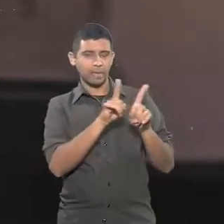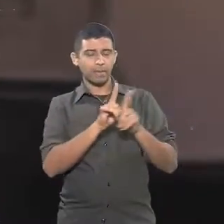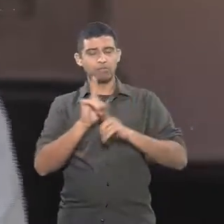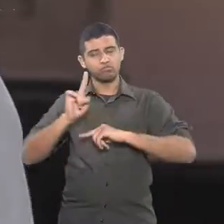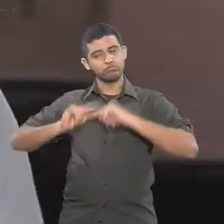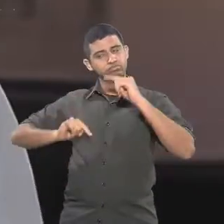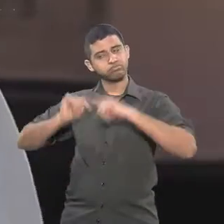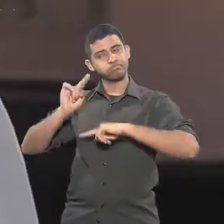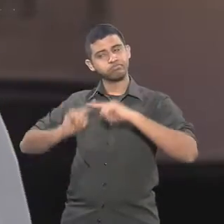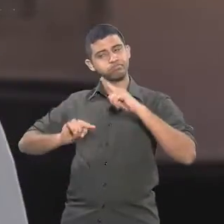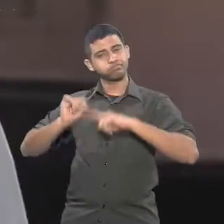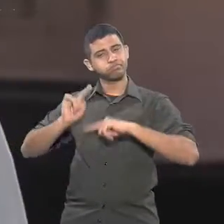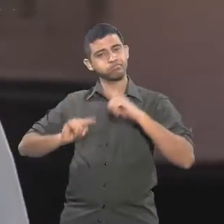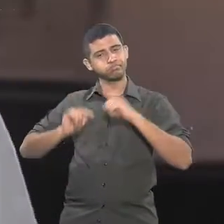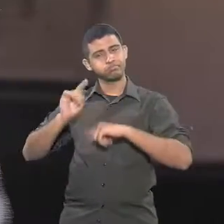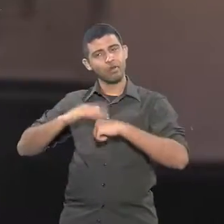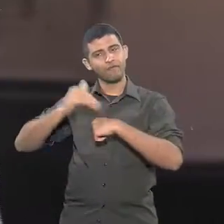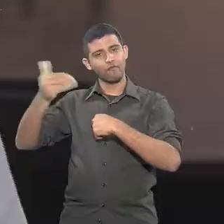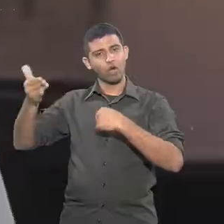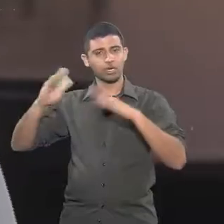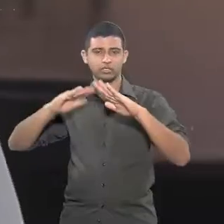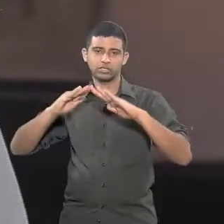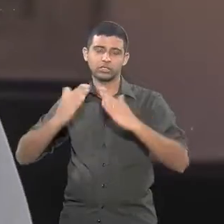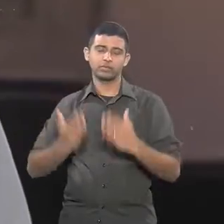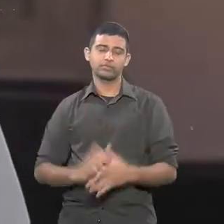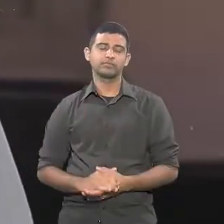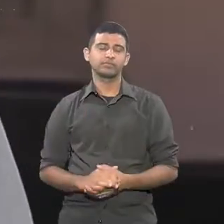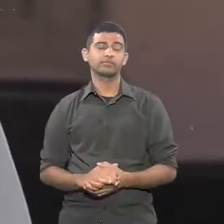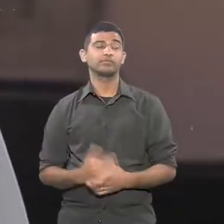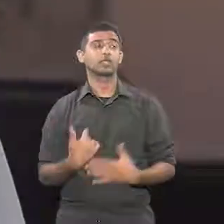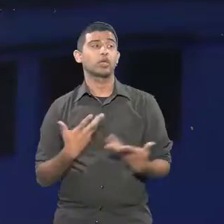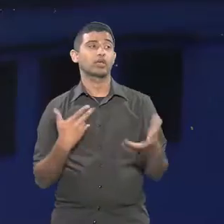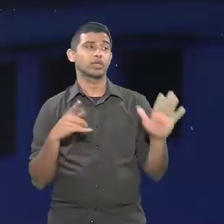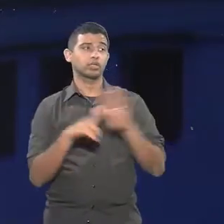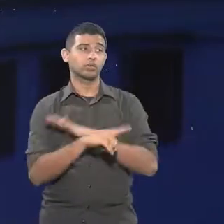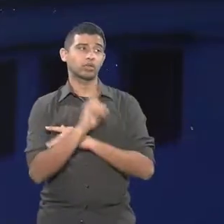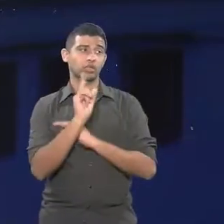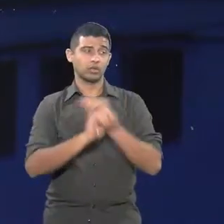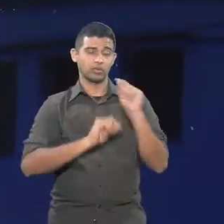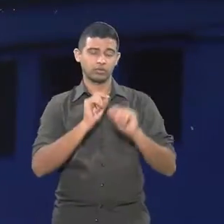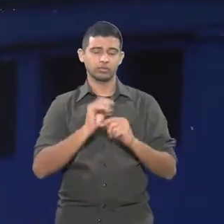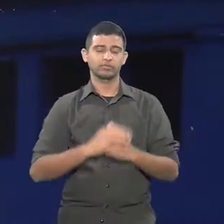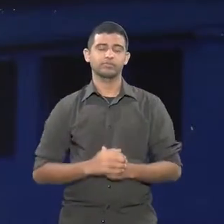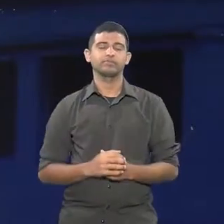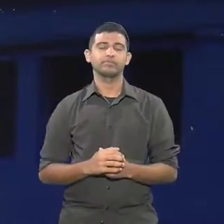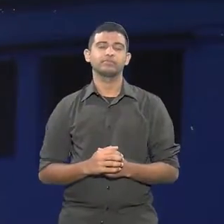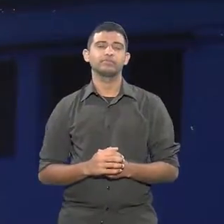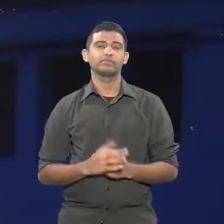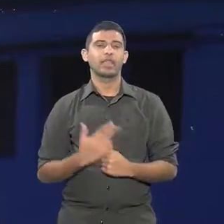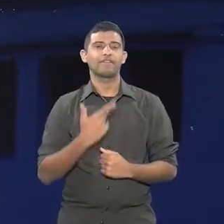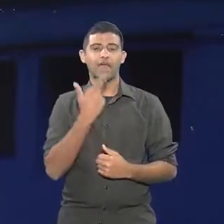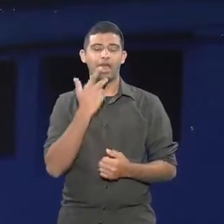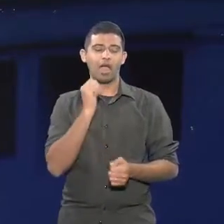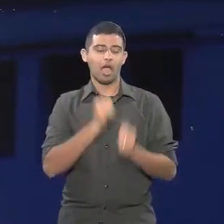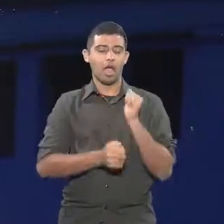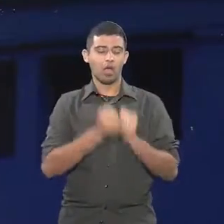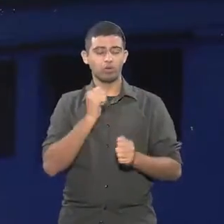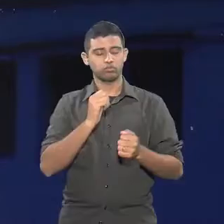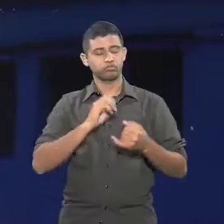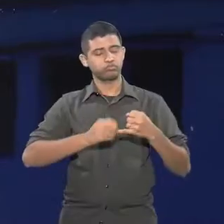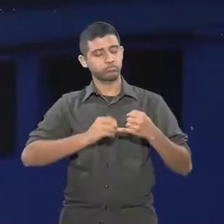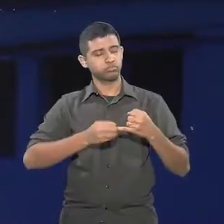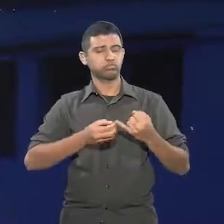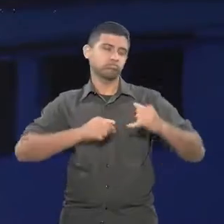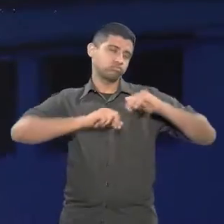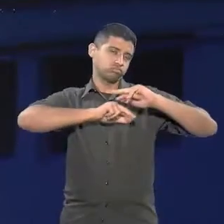aquisição de produtos para consumo fora do domicílio, né? E o que eu queria te perguntar é em relação ao arroz e ao